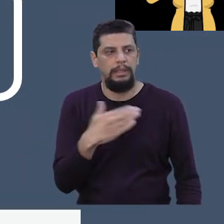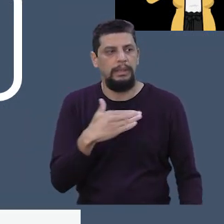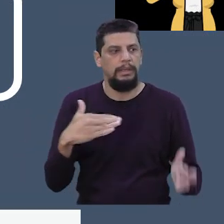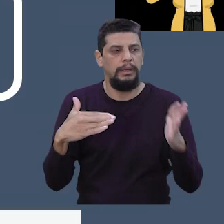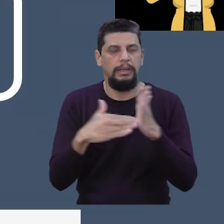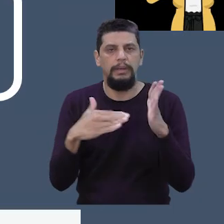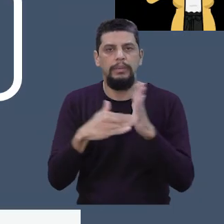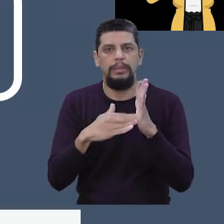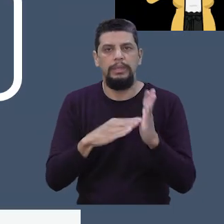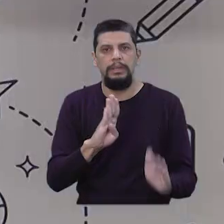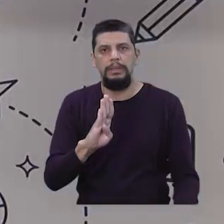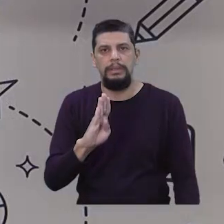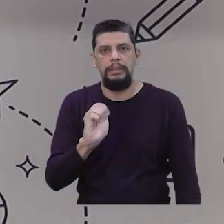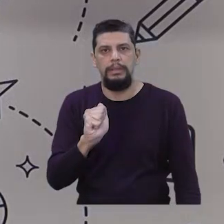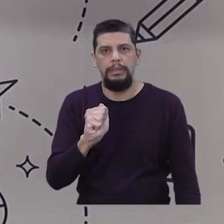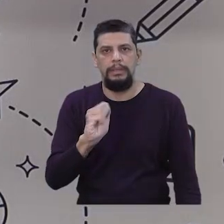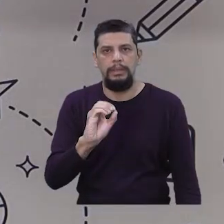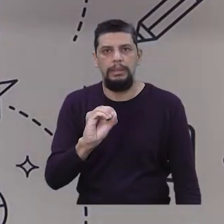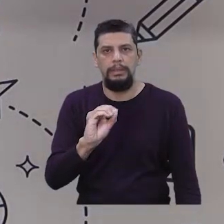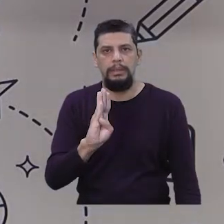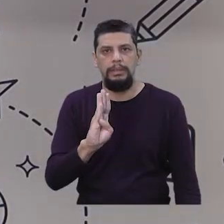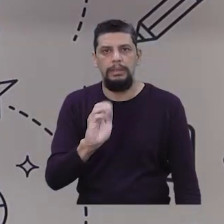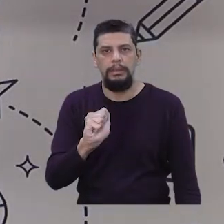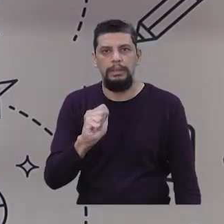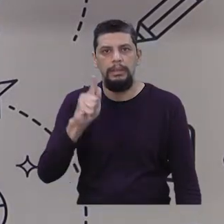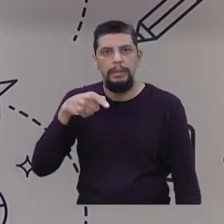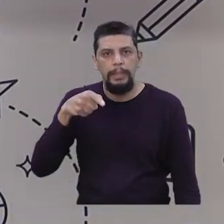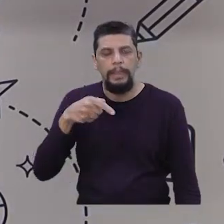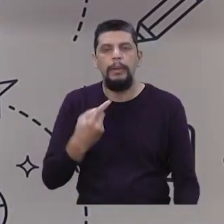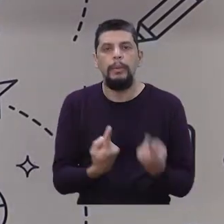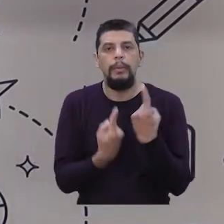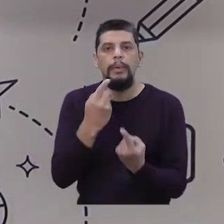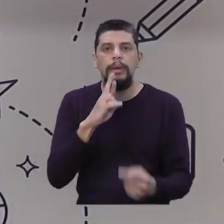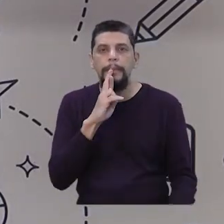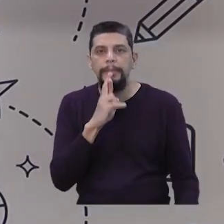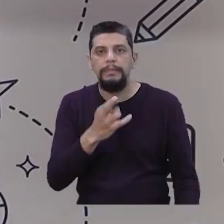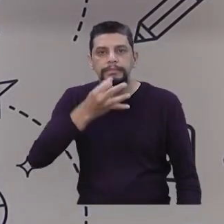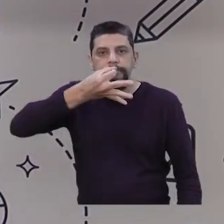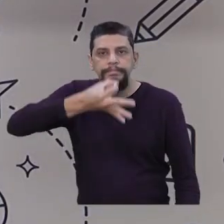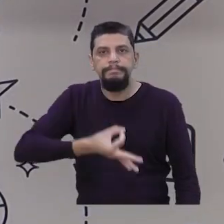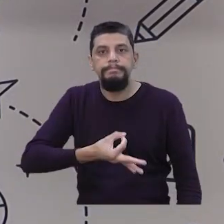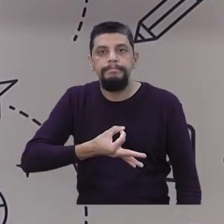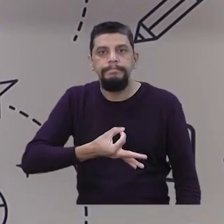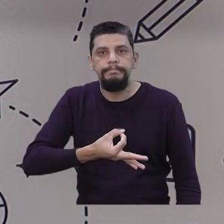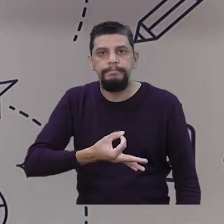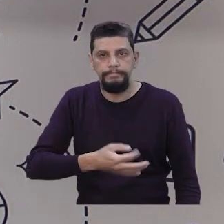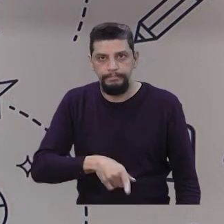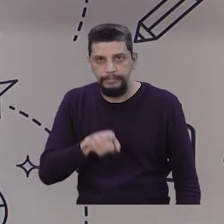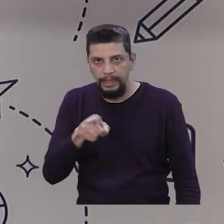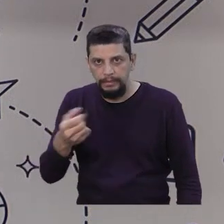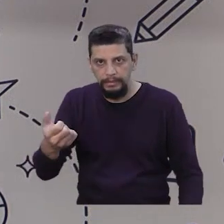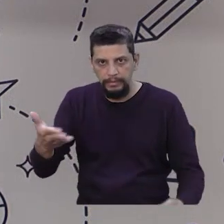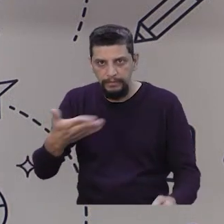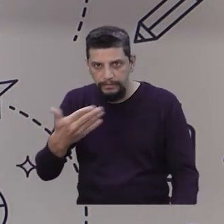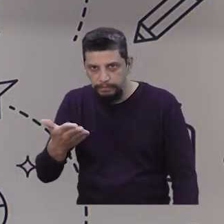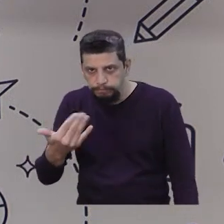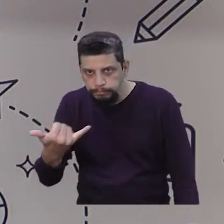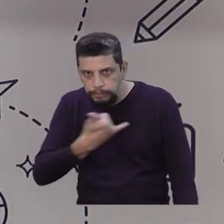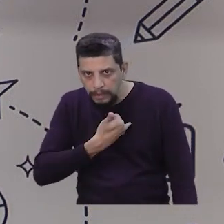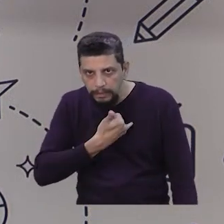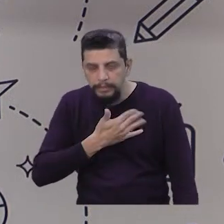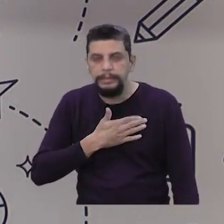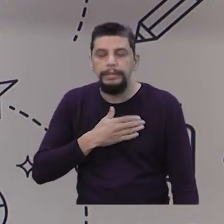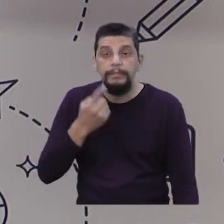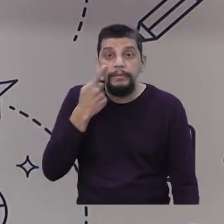Qual dessas três representa a resposta do nome da árvore da nossa história? Fala aí, vou tentar ouvir